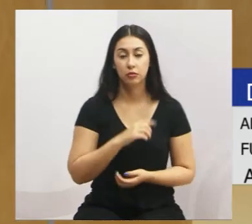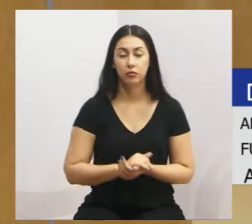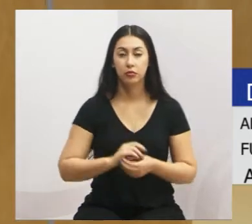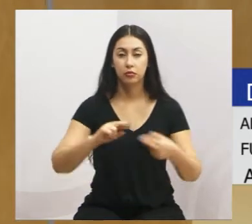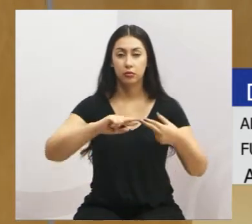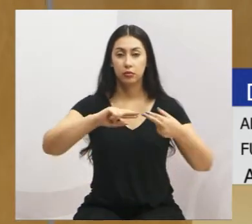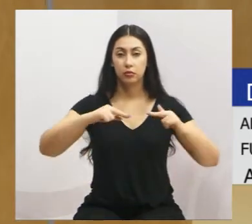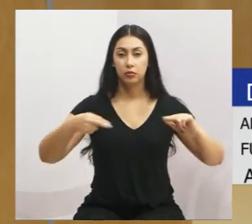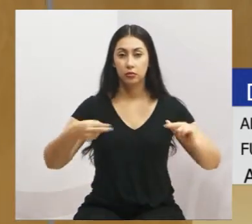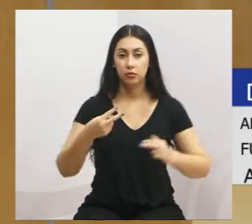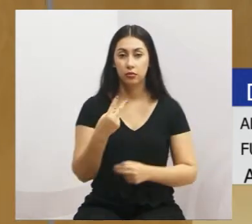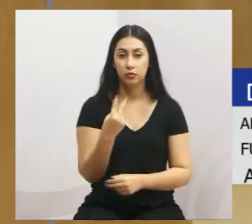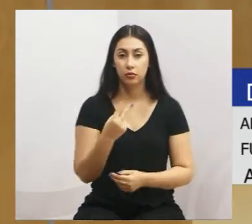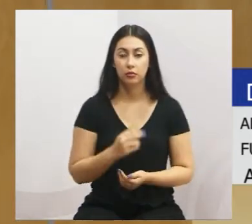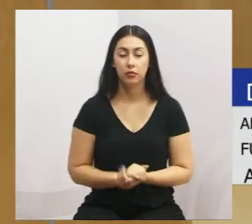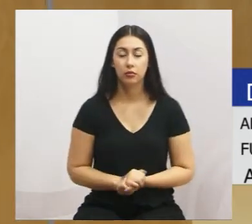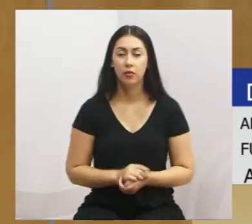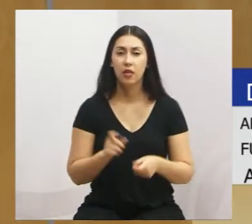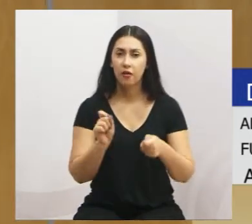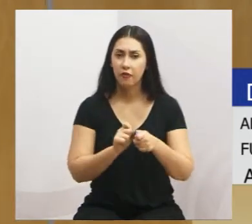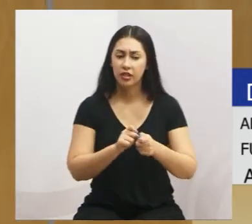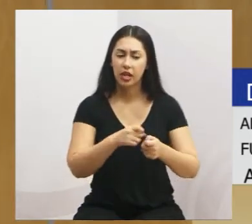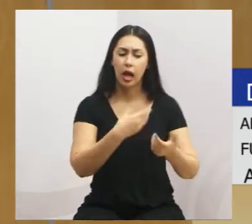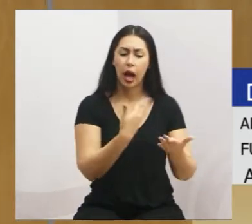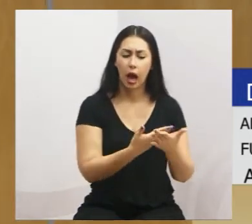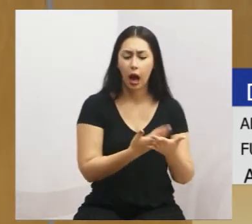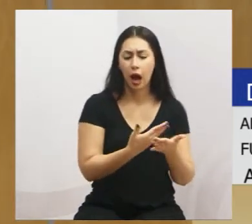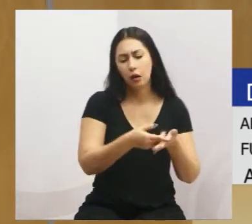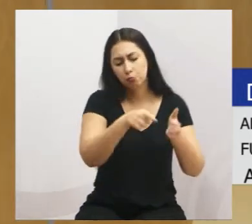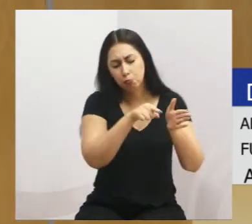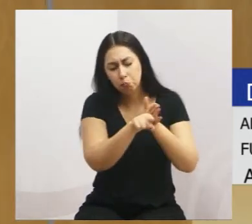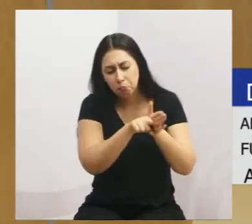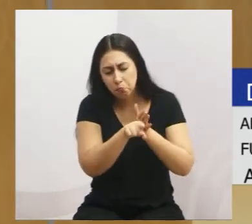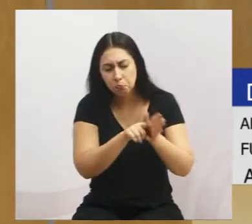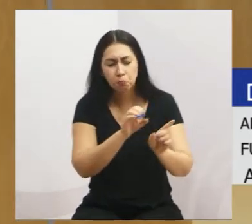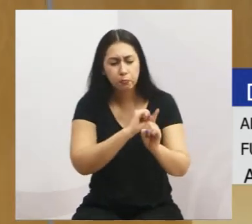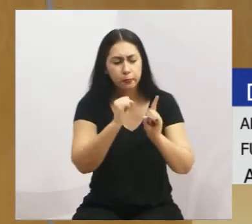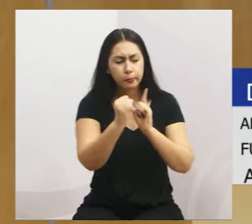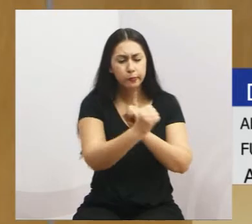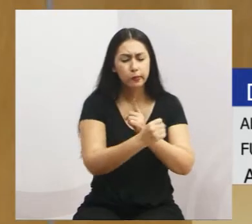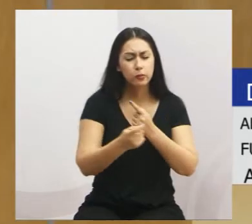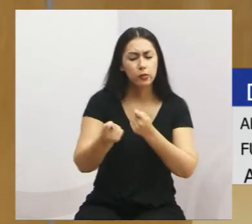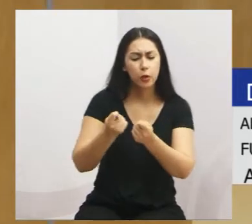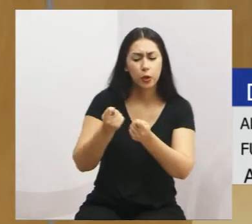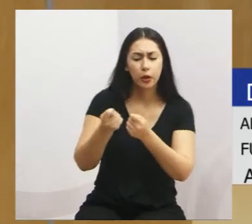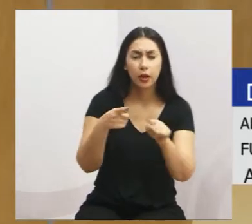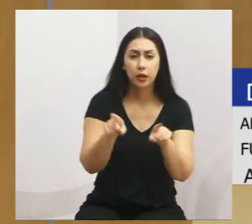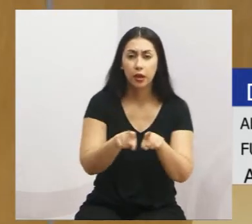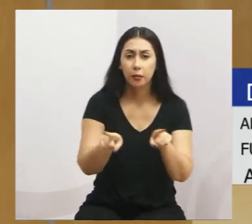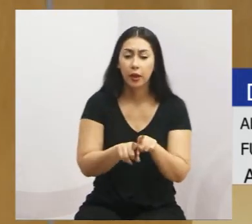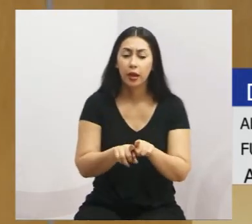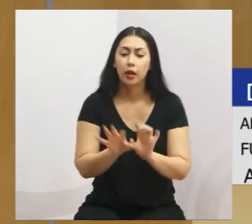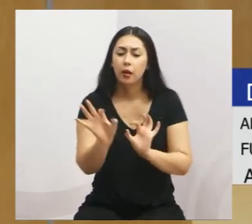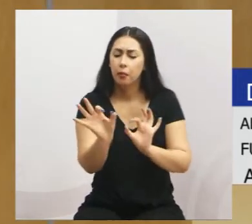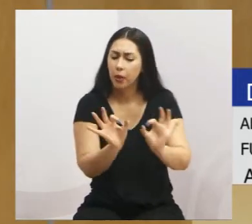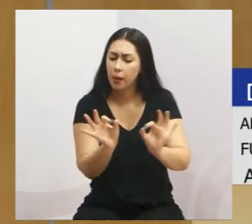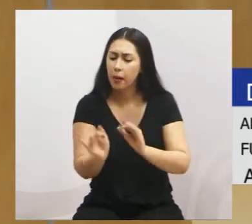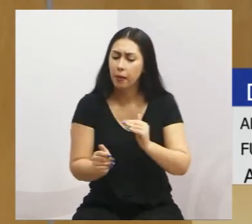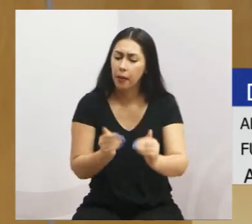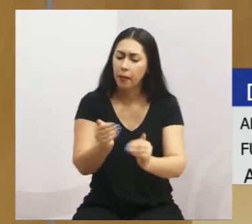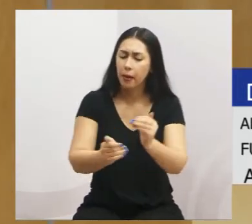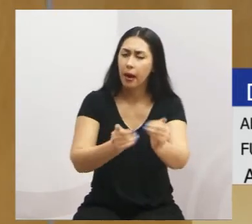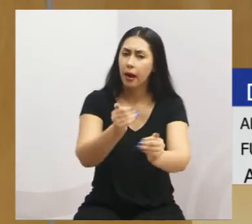2. Promover estudos e pesquisas socioeconômicas, coordenar e desenvolver programas e